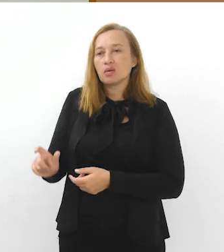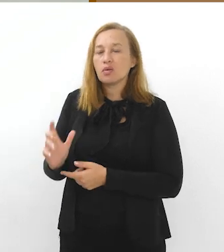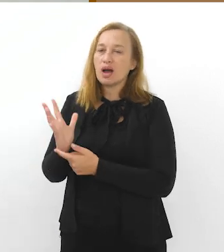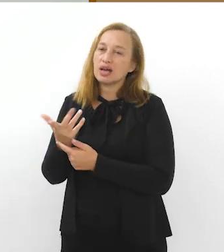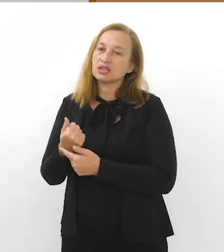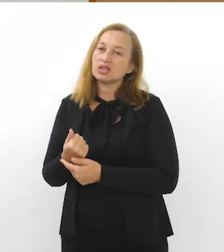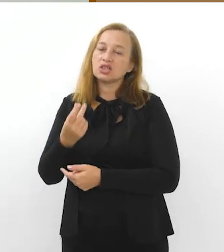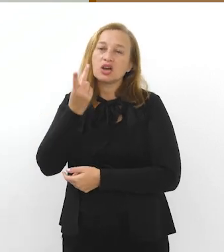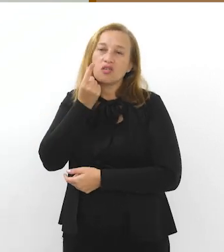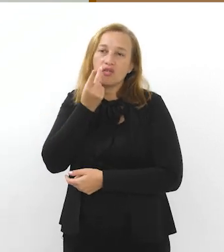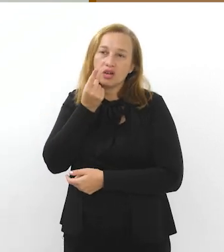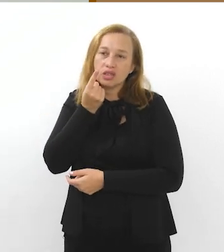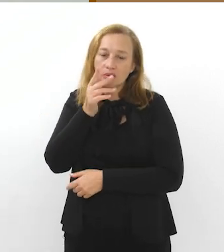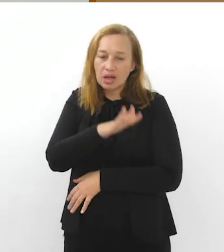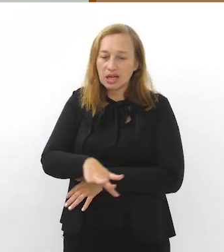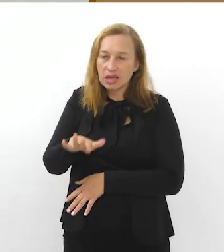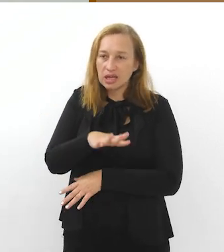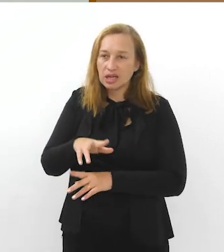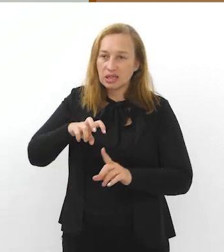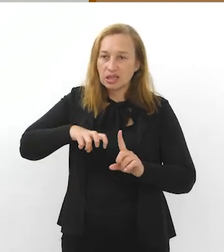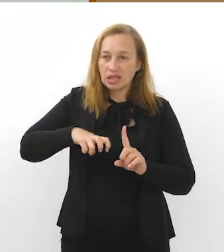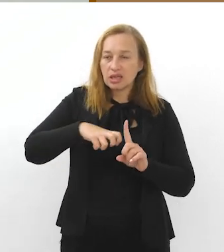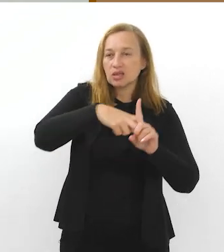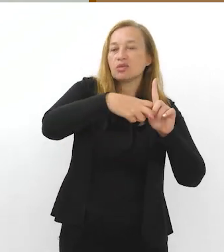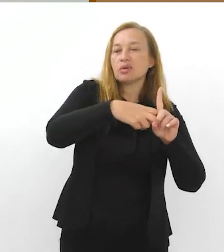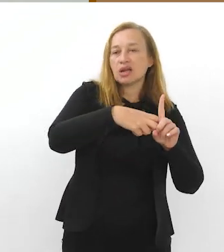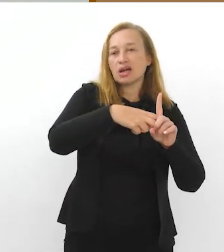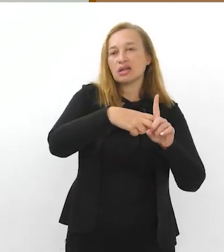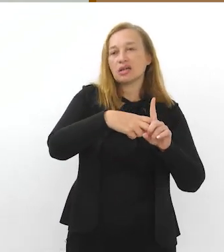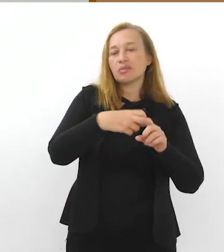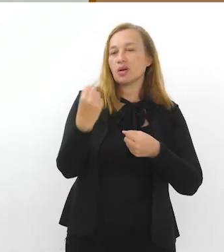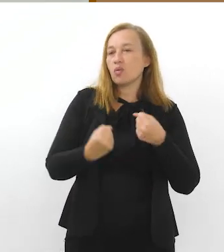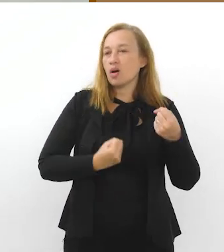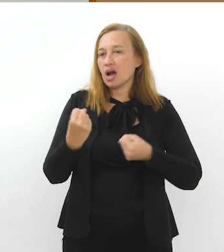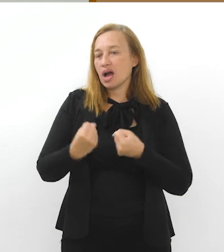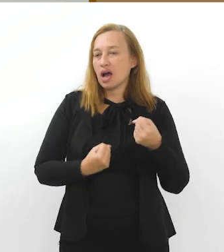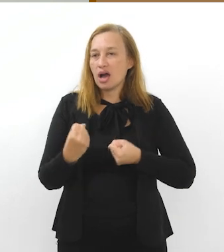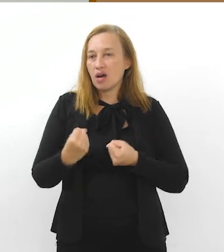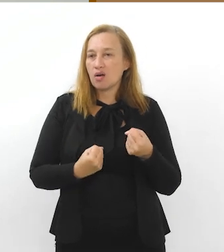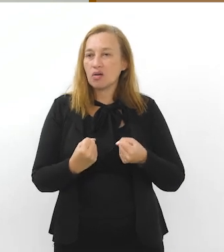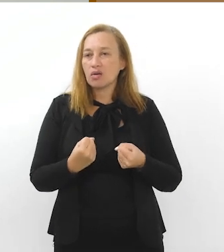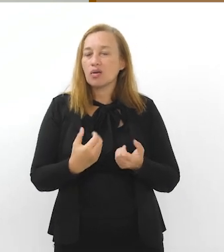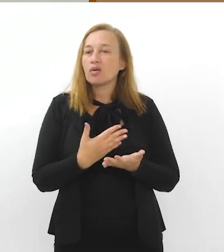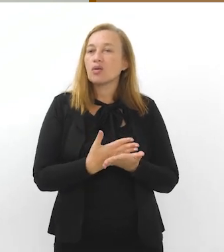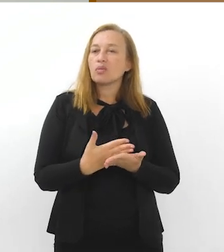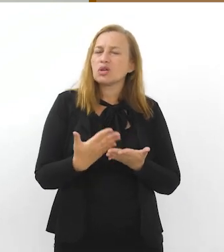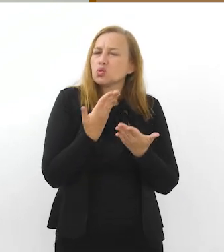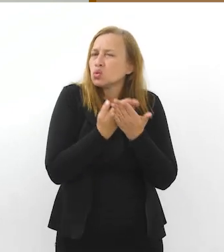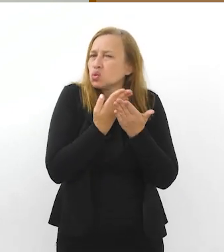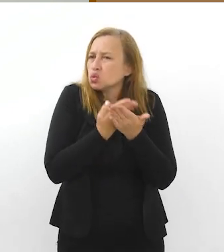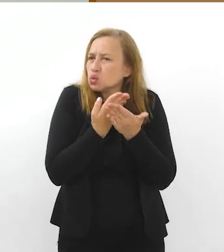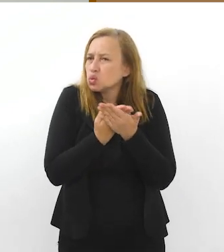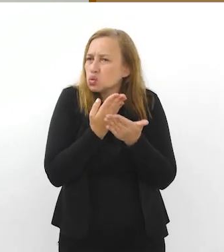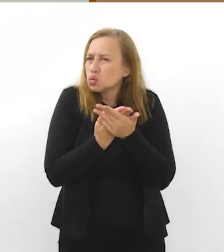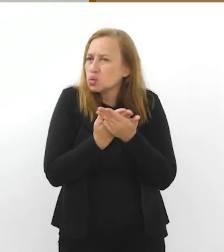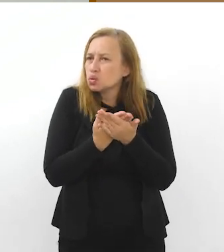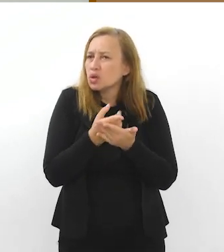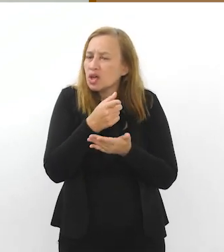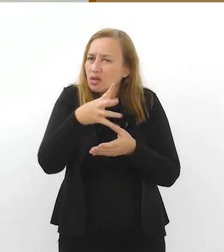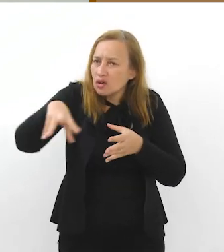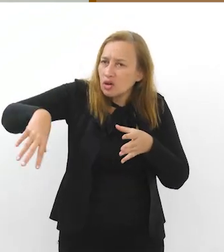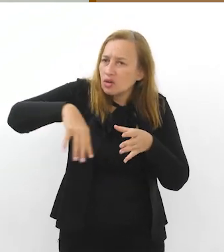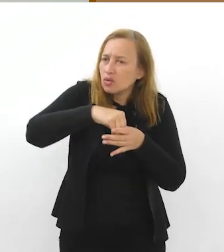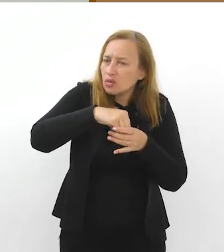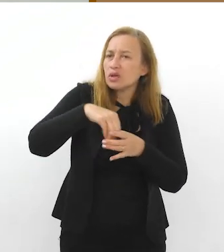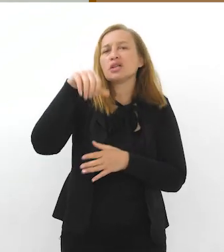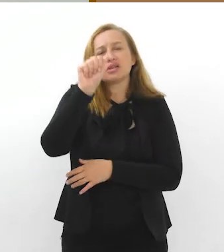de Fortaleza, quando criança foi atropelado por um carro forte. A gente começou a fazer todo um estudo, ele